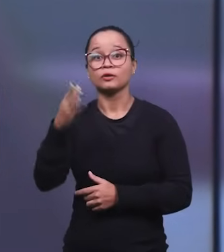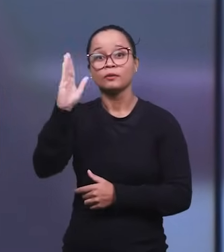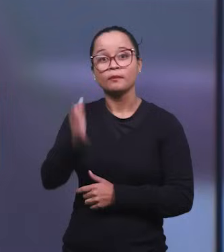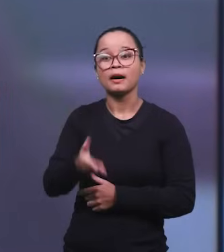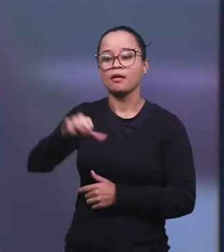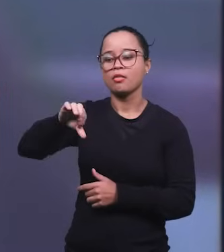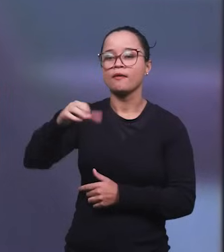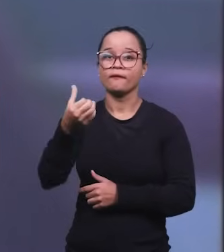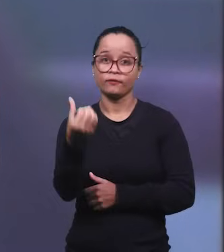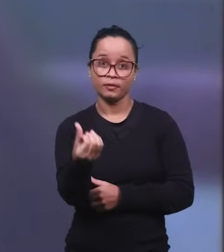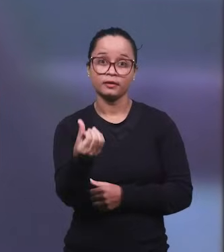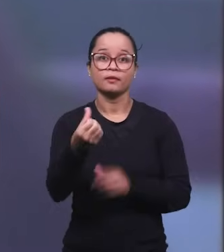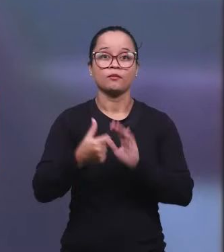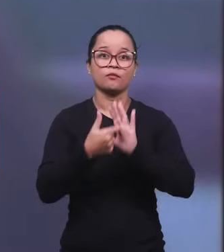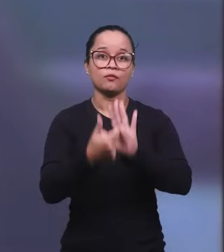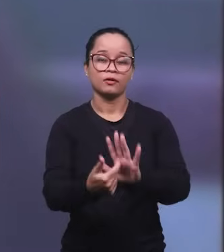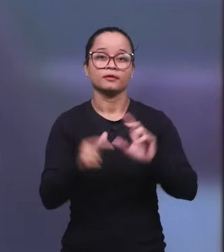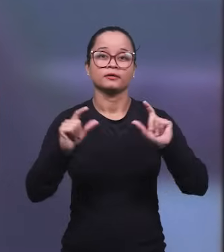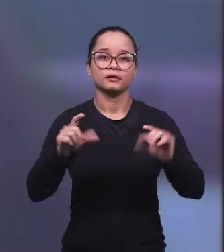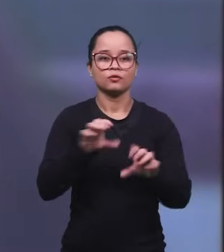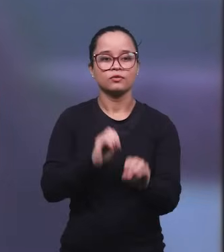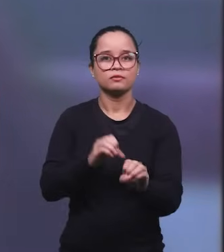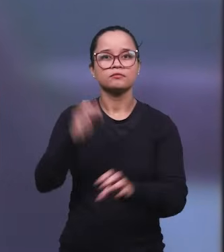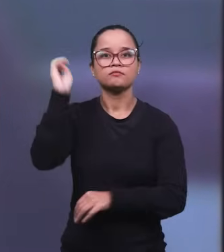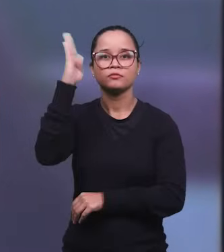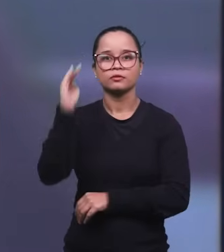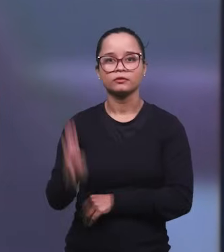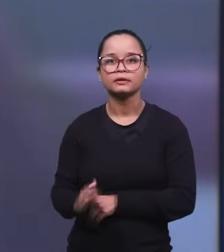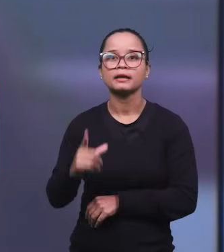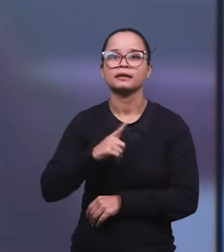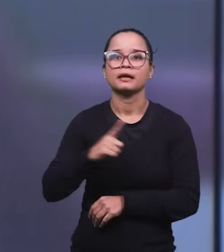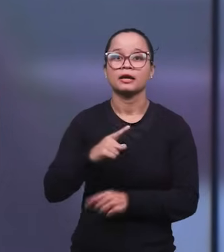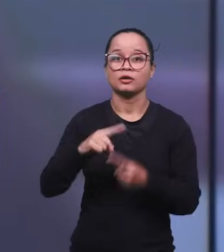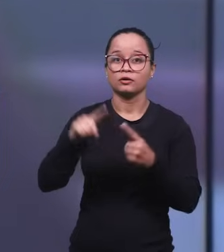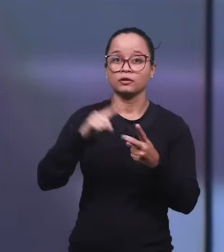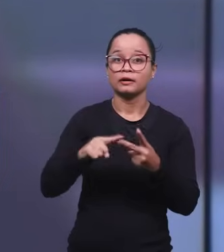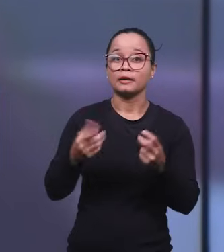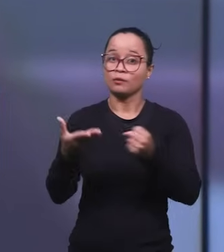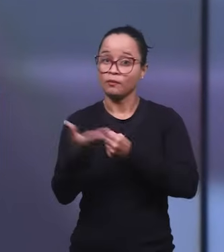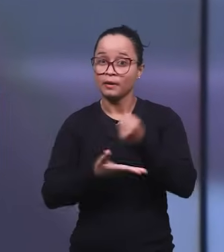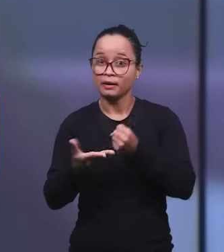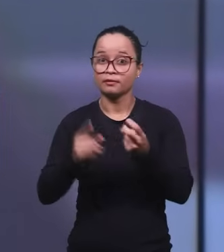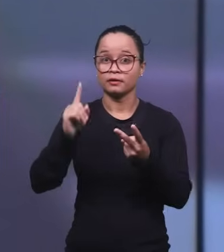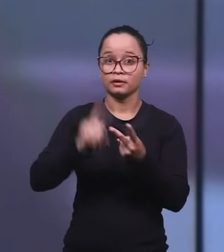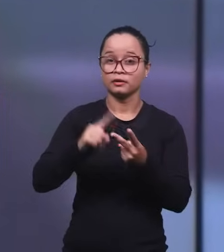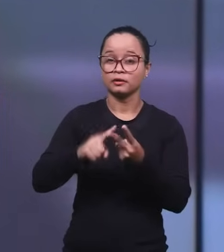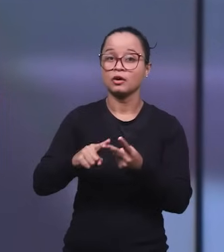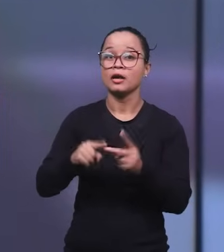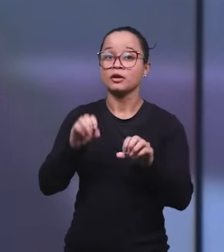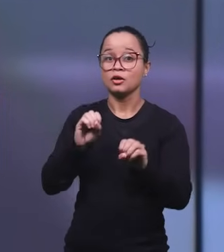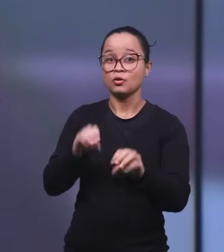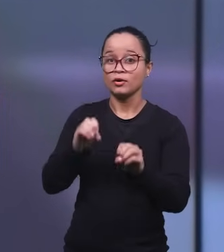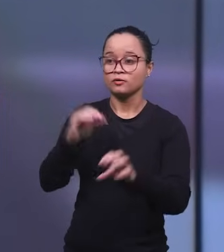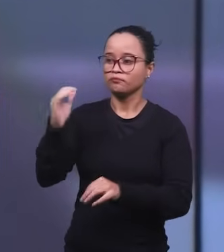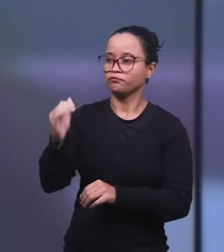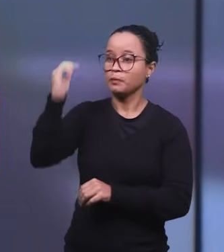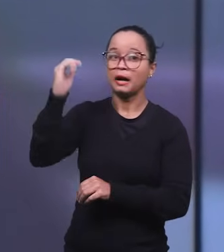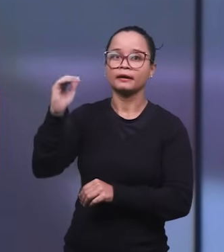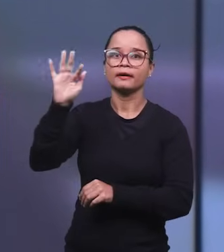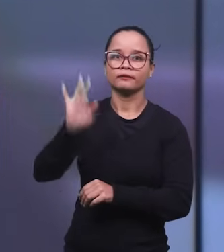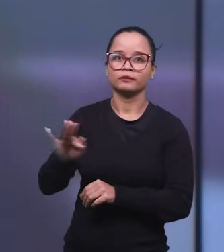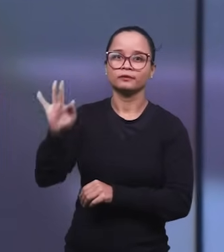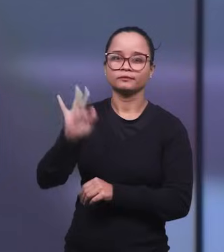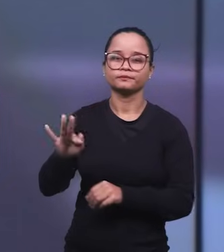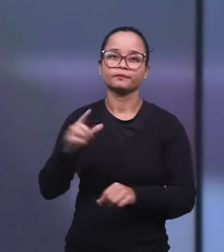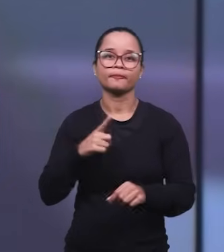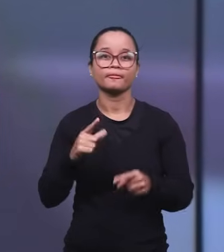9394/96, define que a educação brasileira é composta por 2 níveis, a educação básica e o ensino superior. A